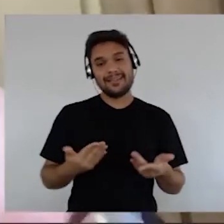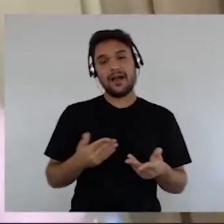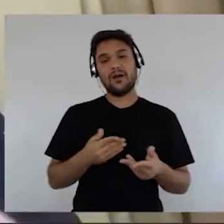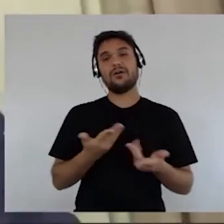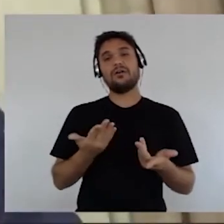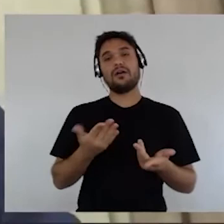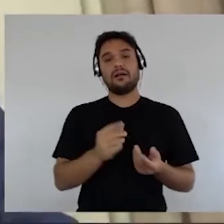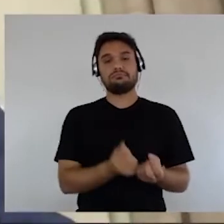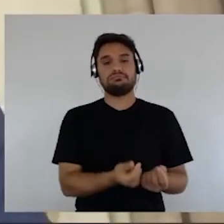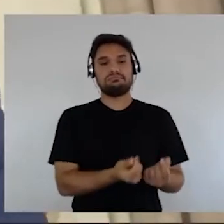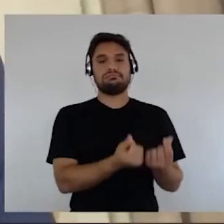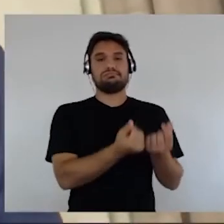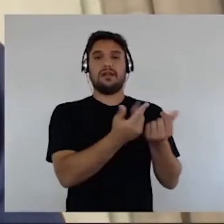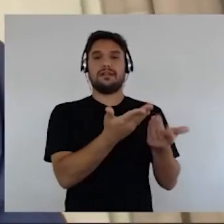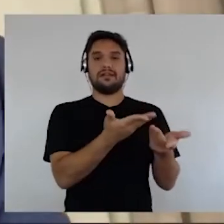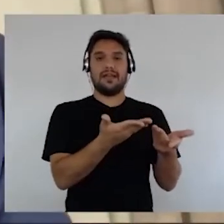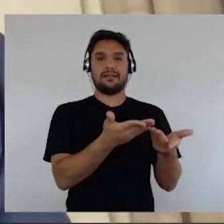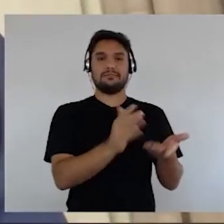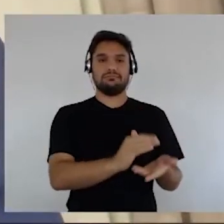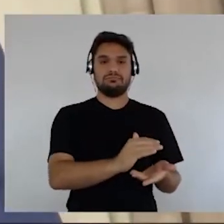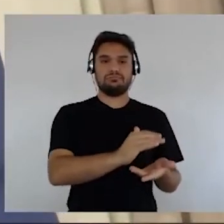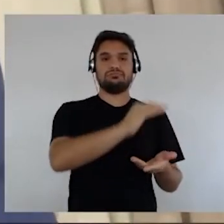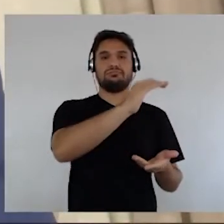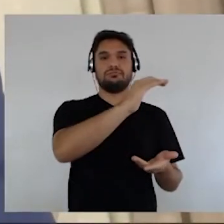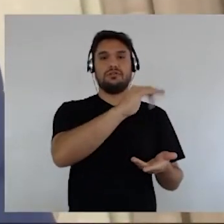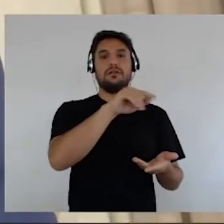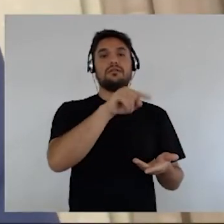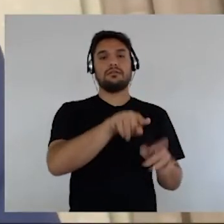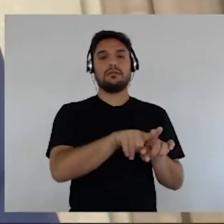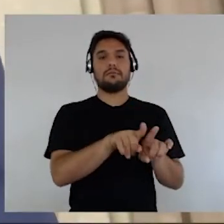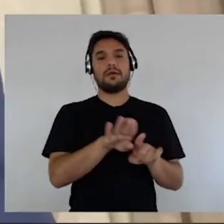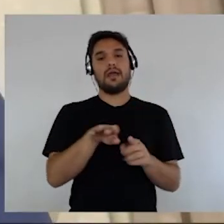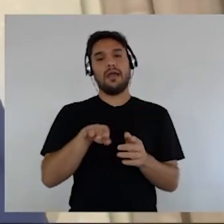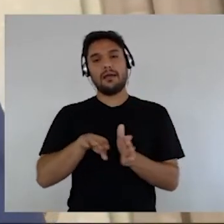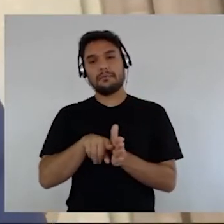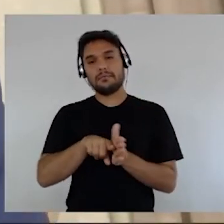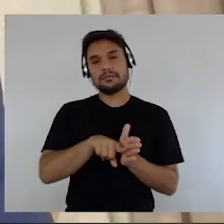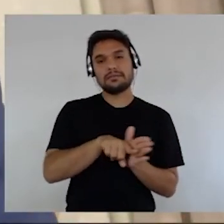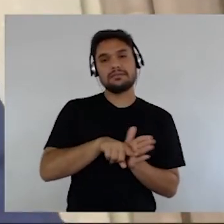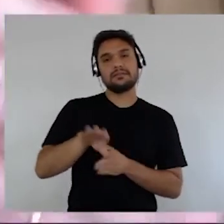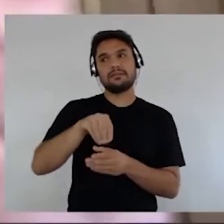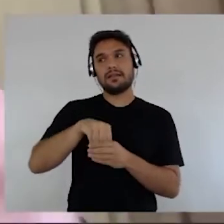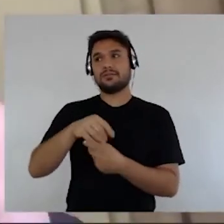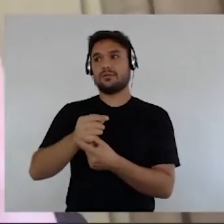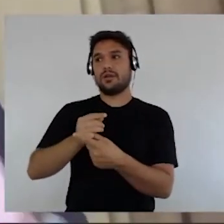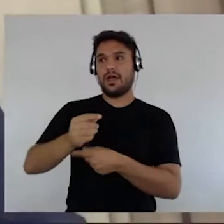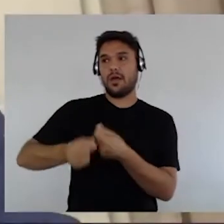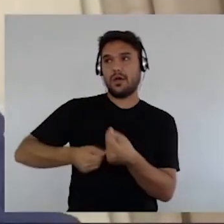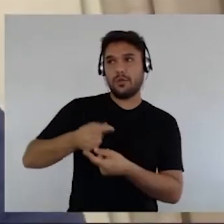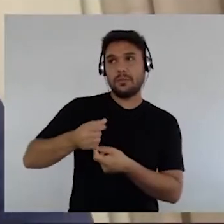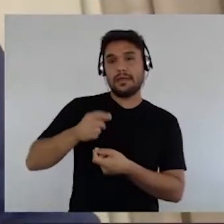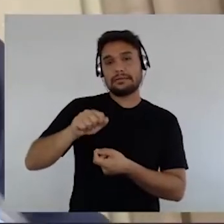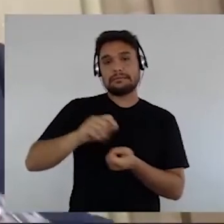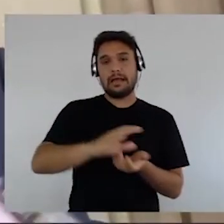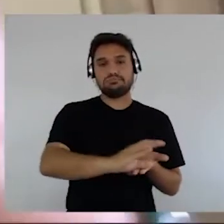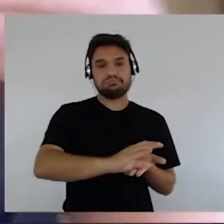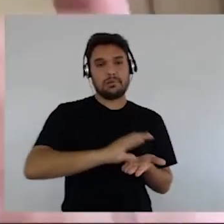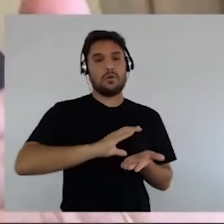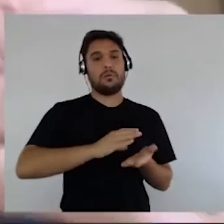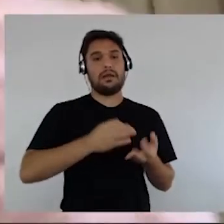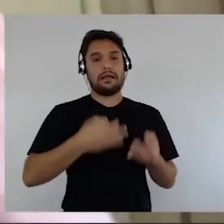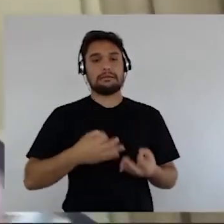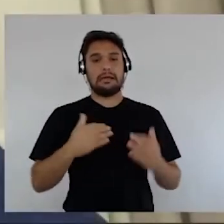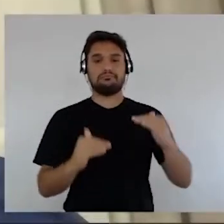com a acumulação dela, é também estudado na economia para efeito de verificar se está sendo acumulada de forma